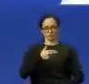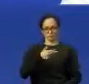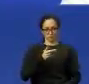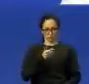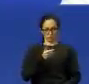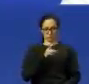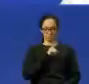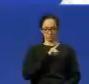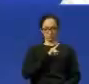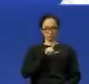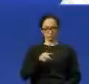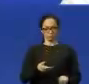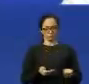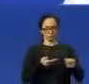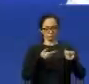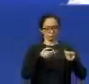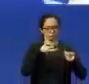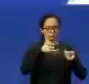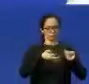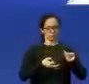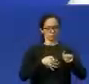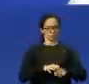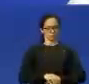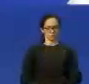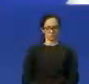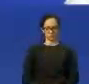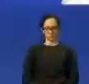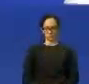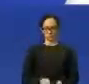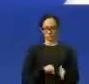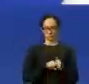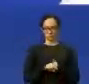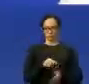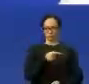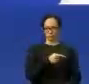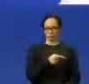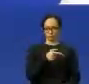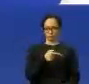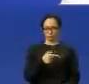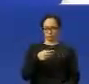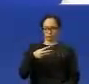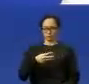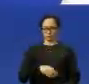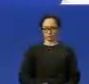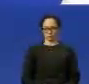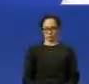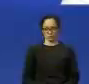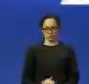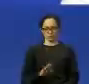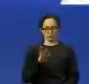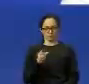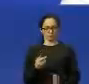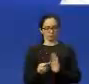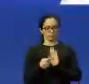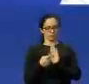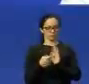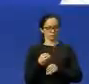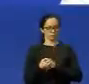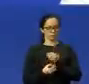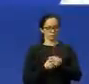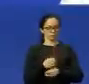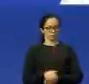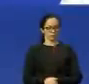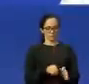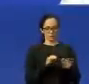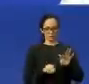volume de água. A alternativa A para a questão 172. Na questão 173, ele fala sobre a